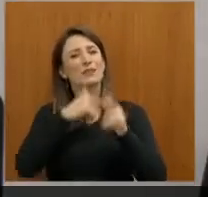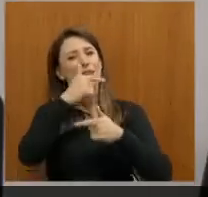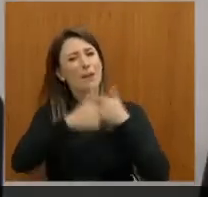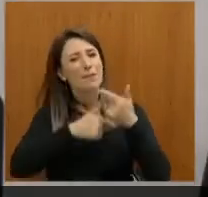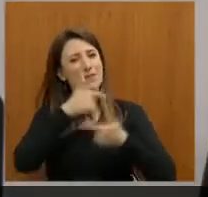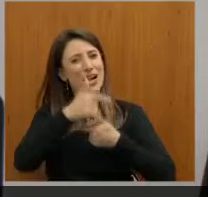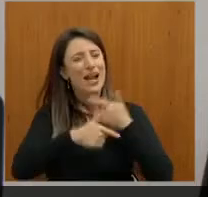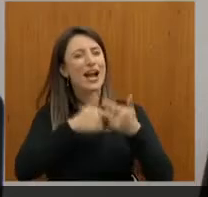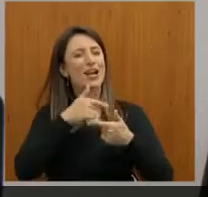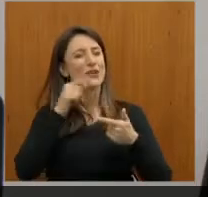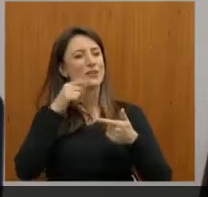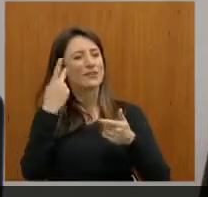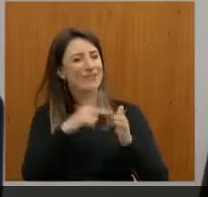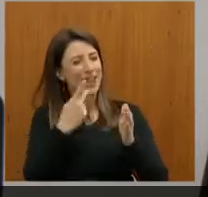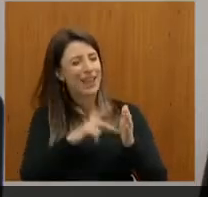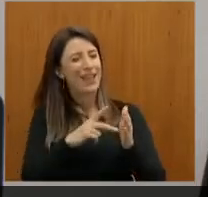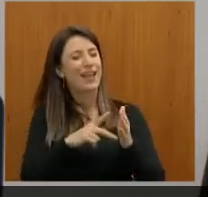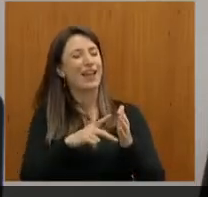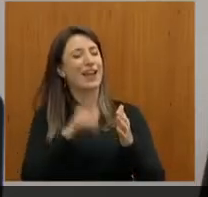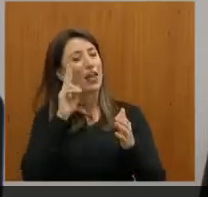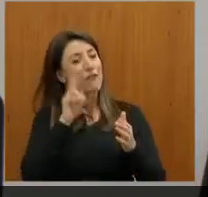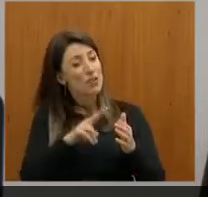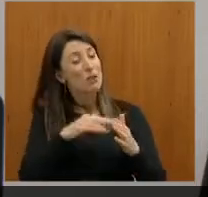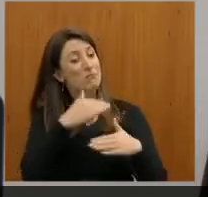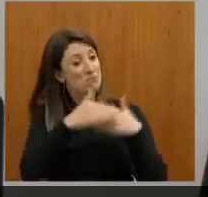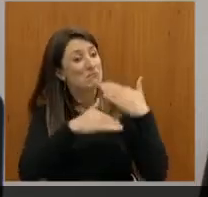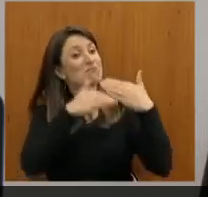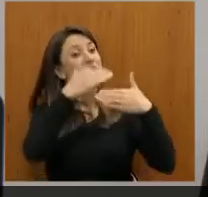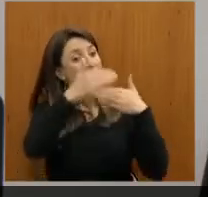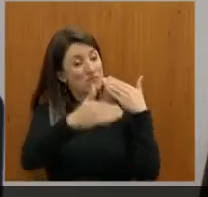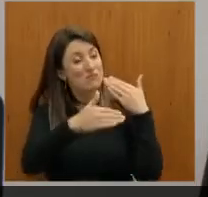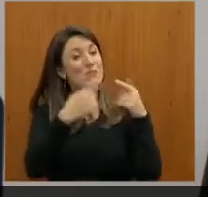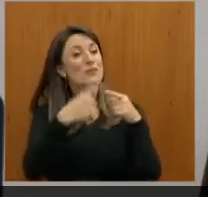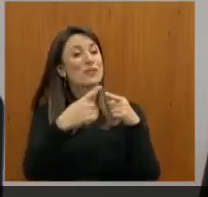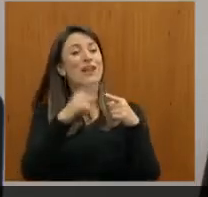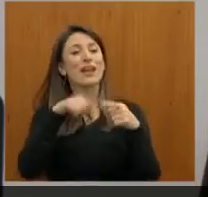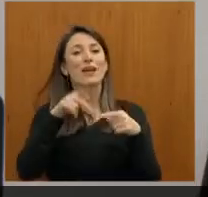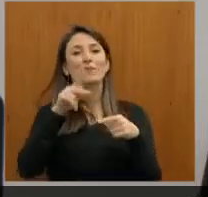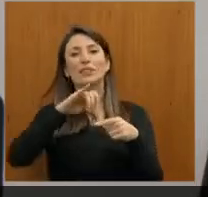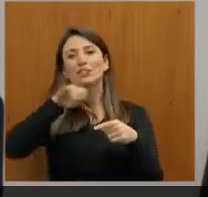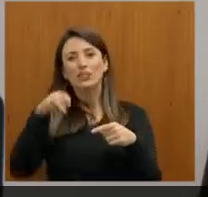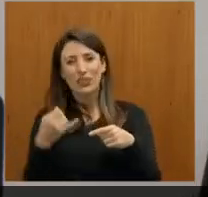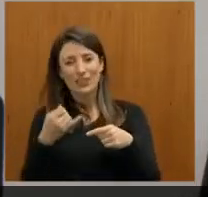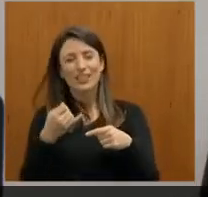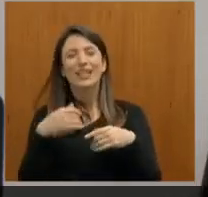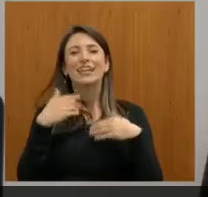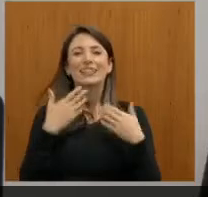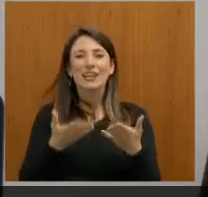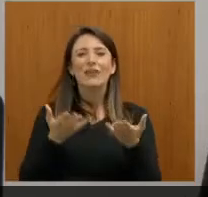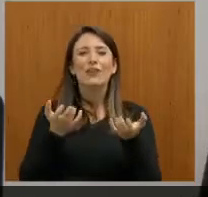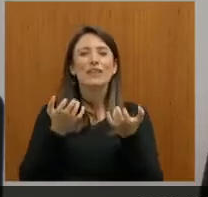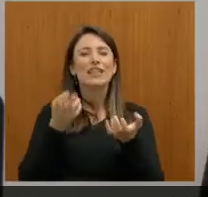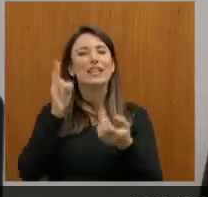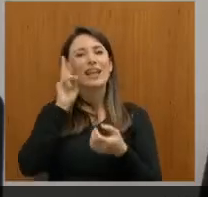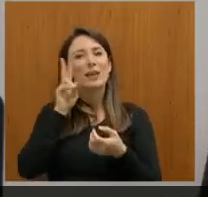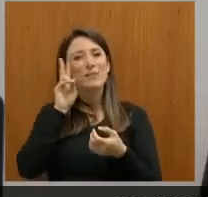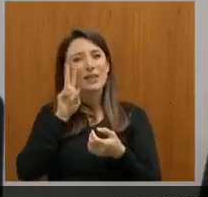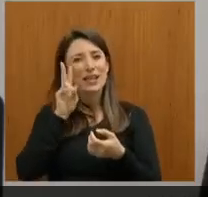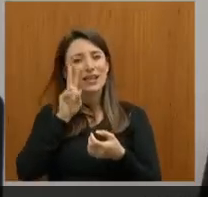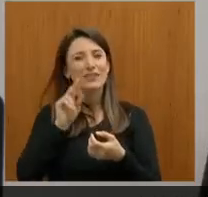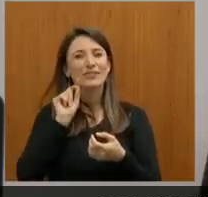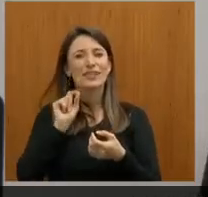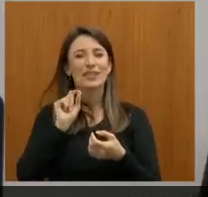viu frutificar de uma atuação com a juventude com o PJ eu queria só destacar que